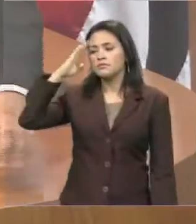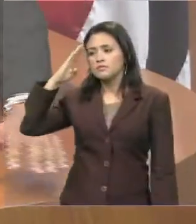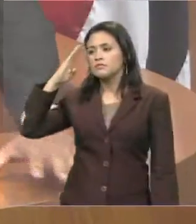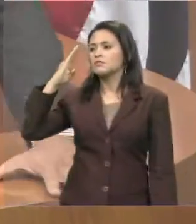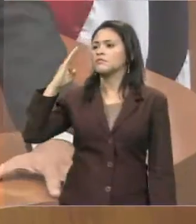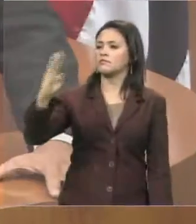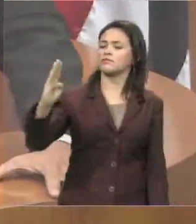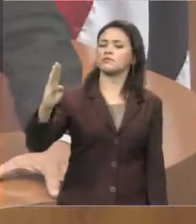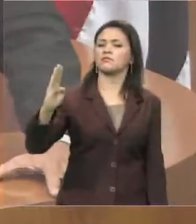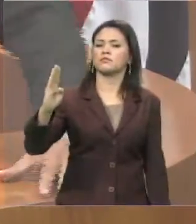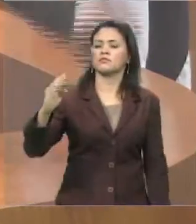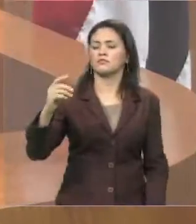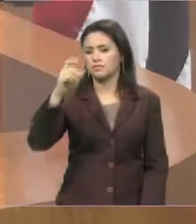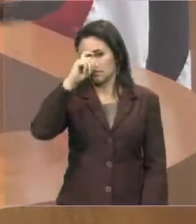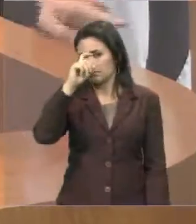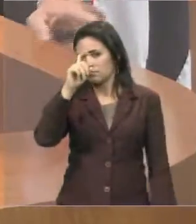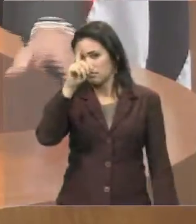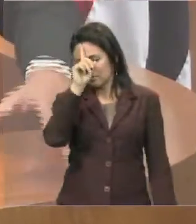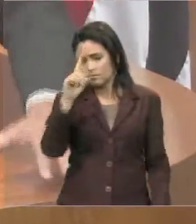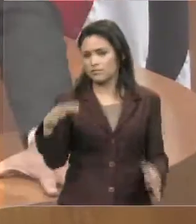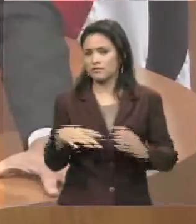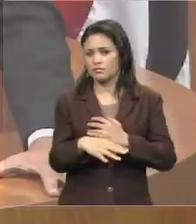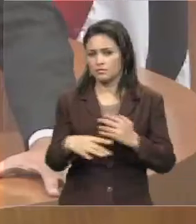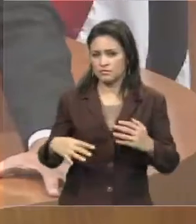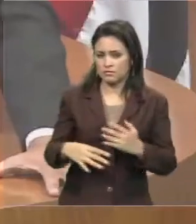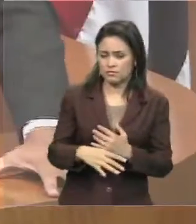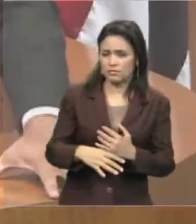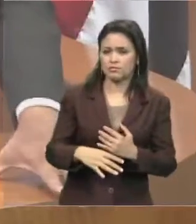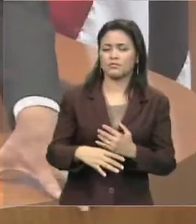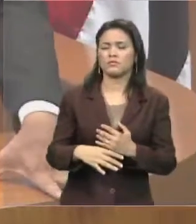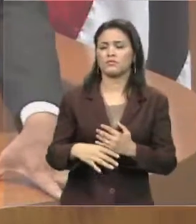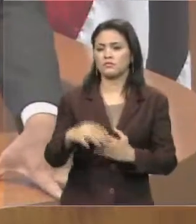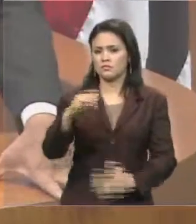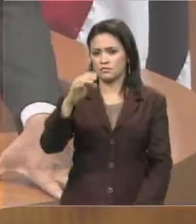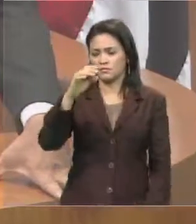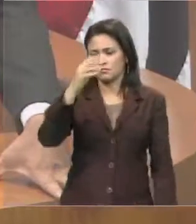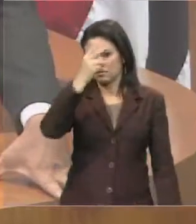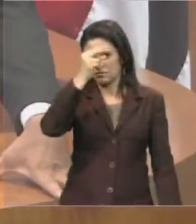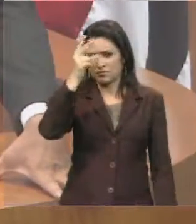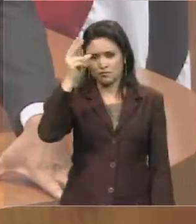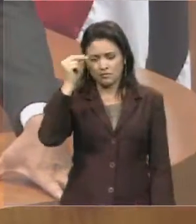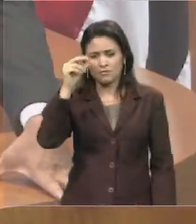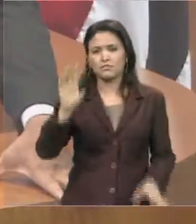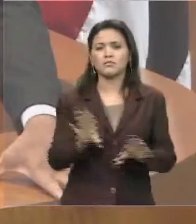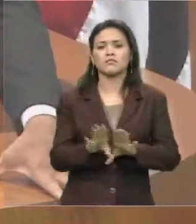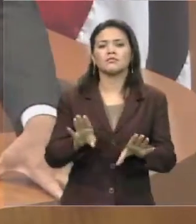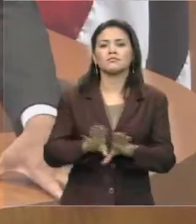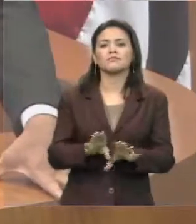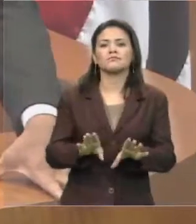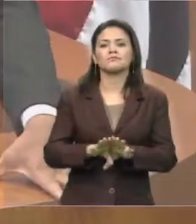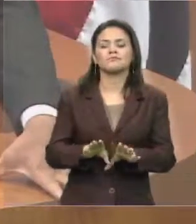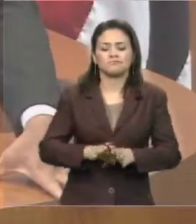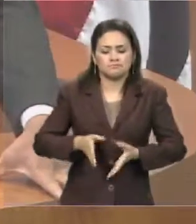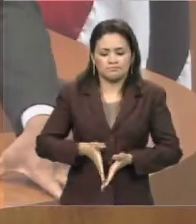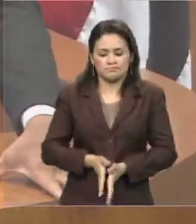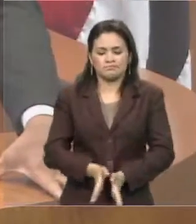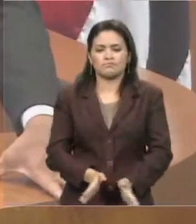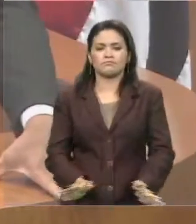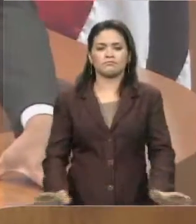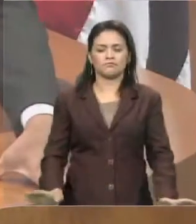atendimento no Hospital Municipal e na maternidade. Porque tem morrido pessoas, cidadãs,